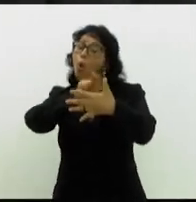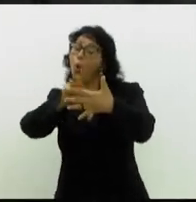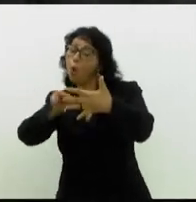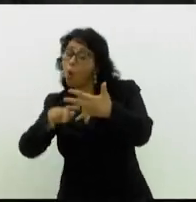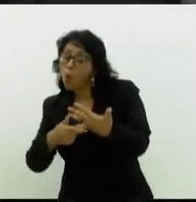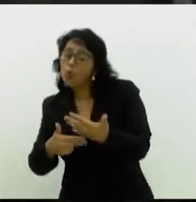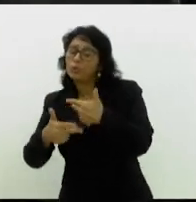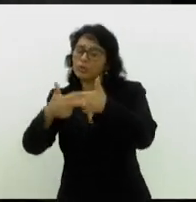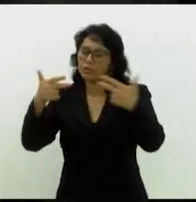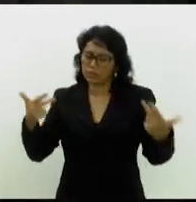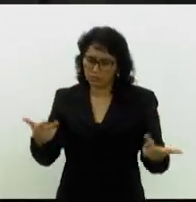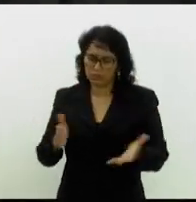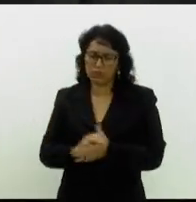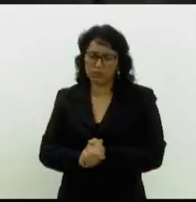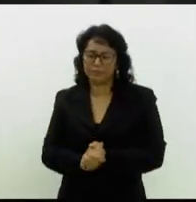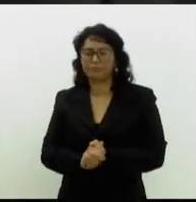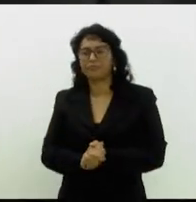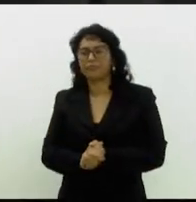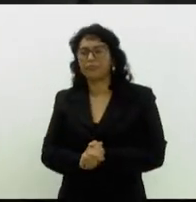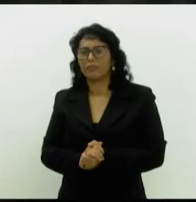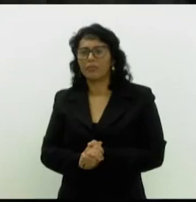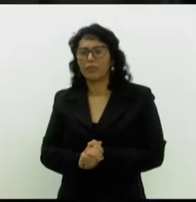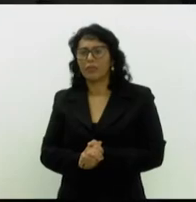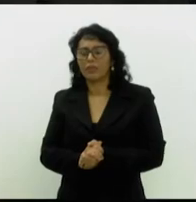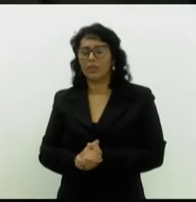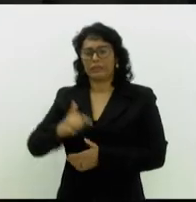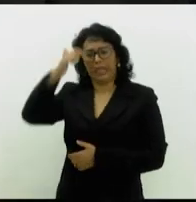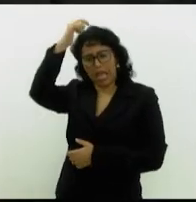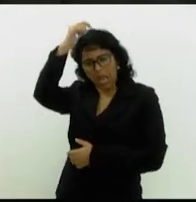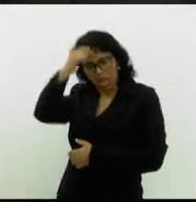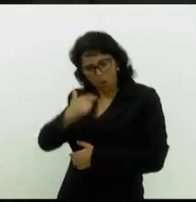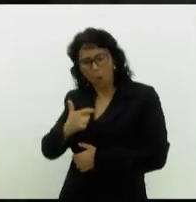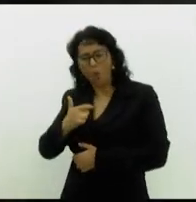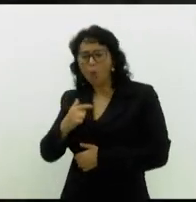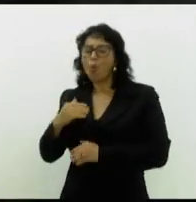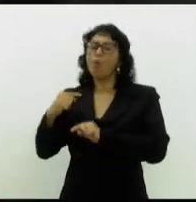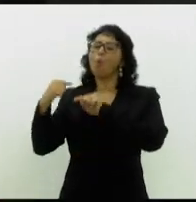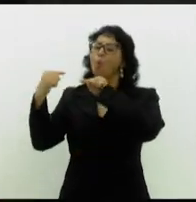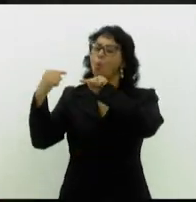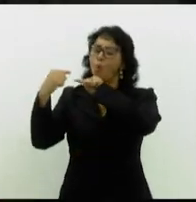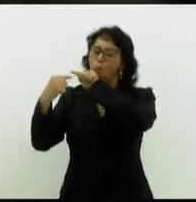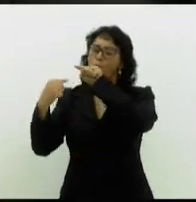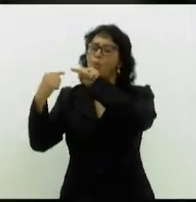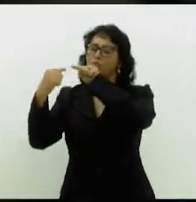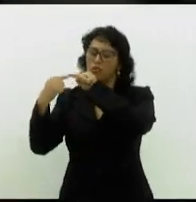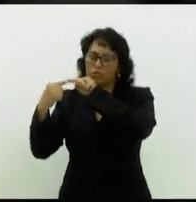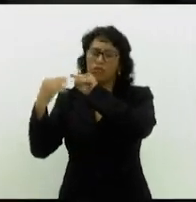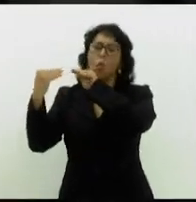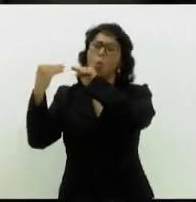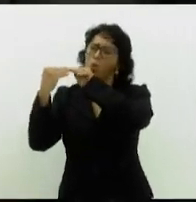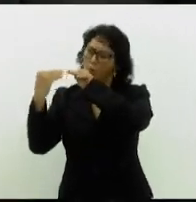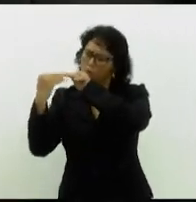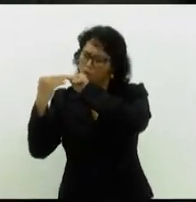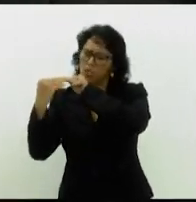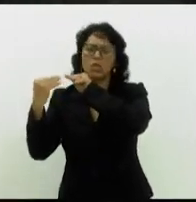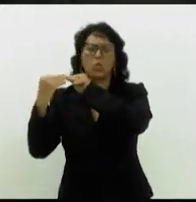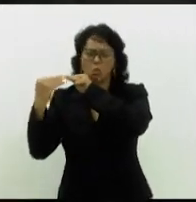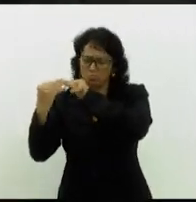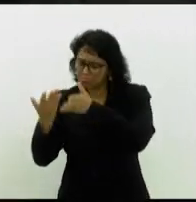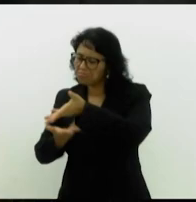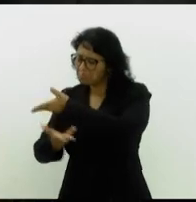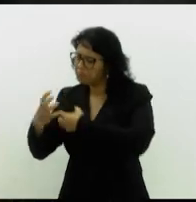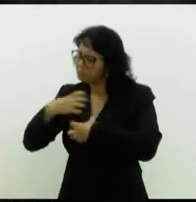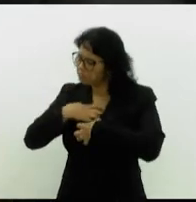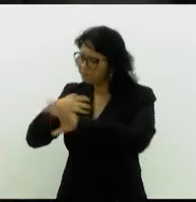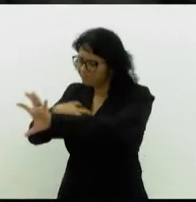Paulo eu com eh compartilho desse sentimento como presidente da Comissão